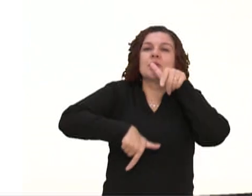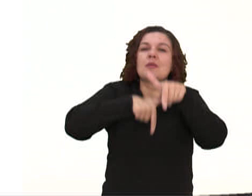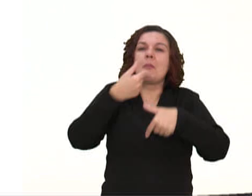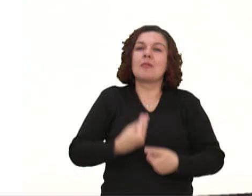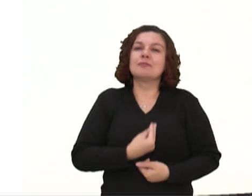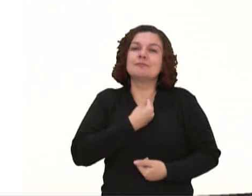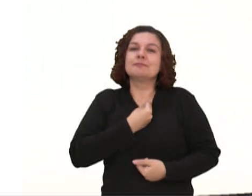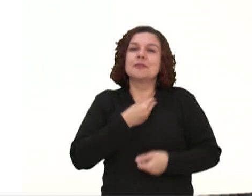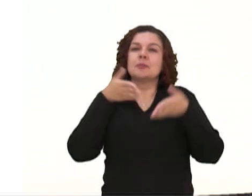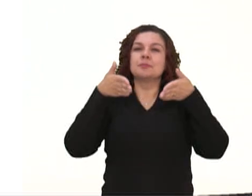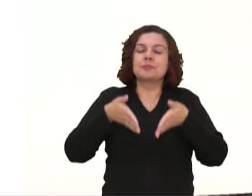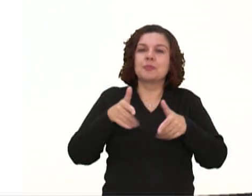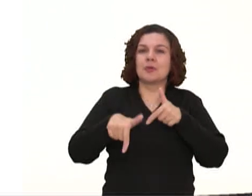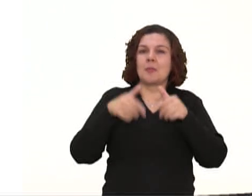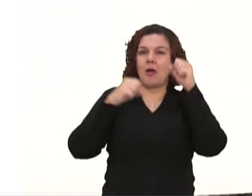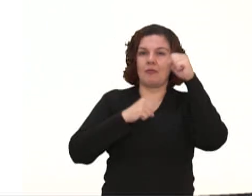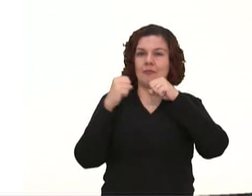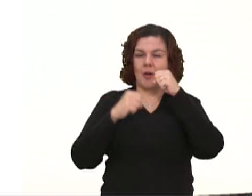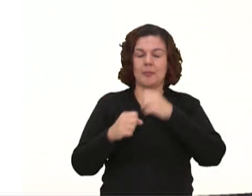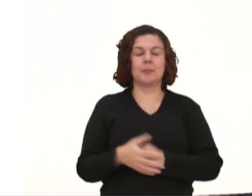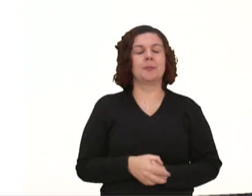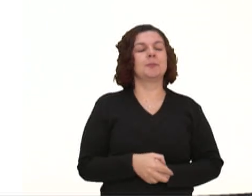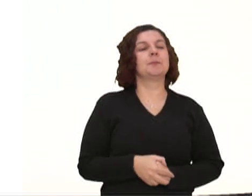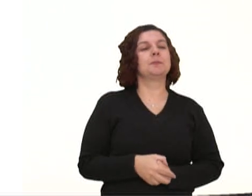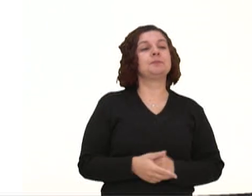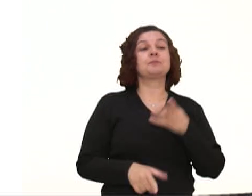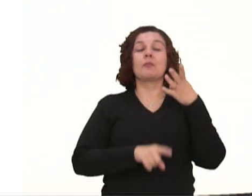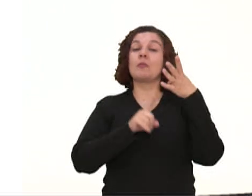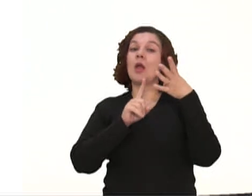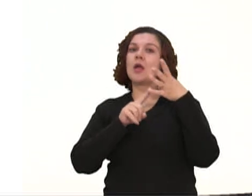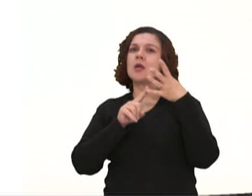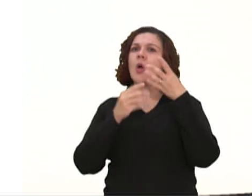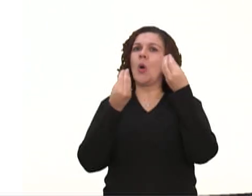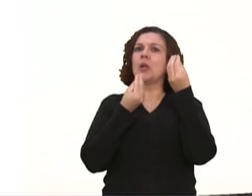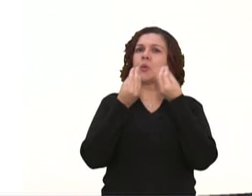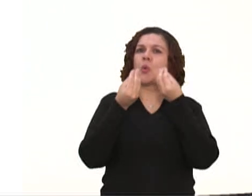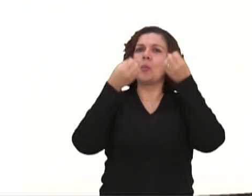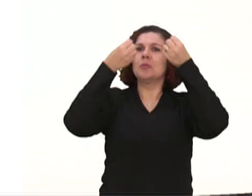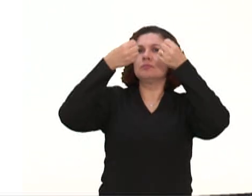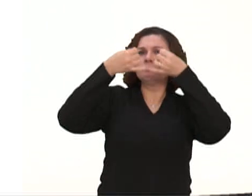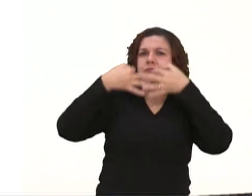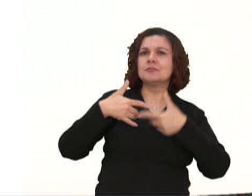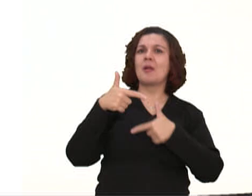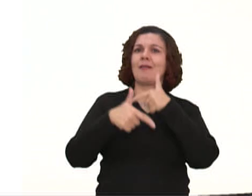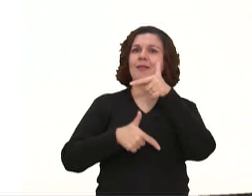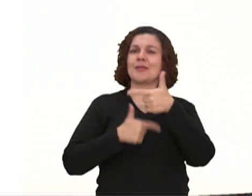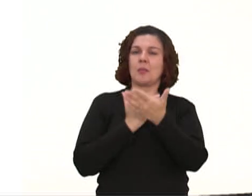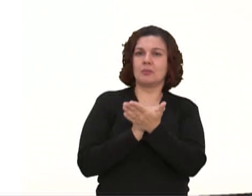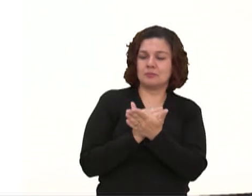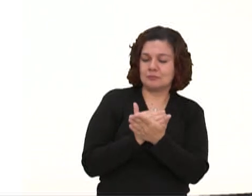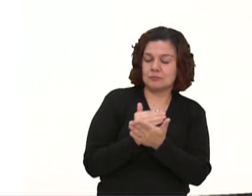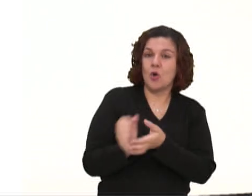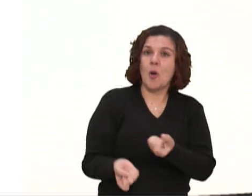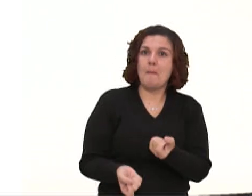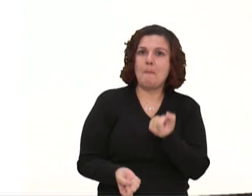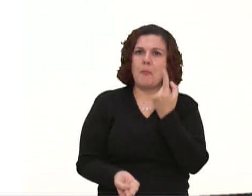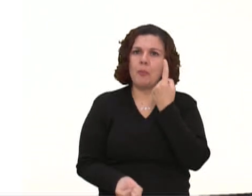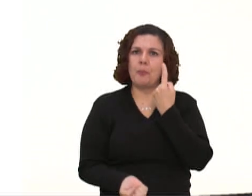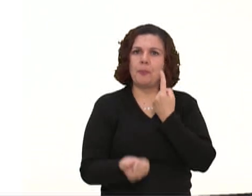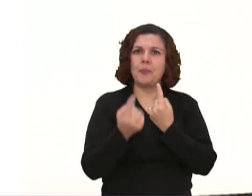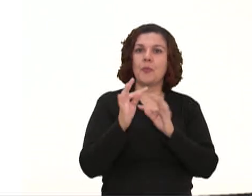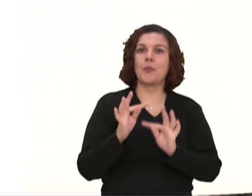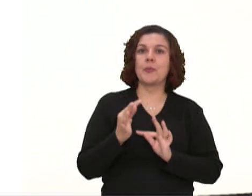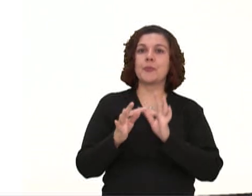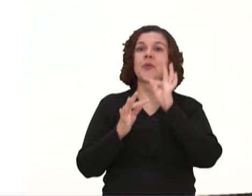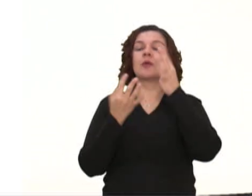fábricas? E a 4. Como podemos descrever o trabalho a partir das inovações tecnológicas? O que mudou